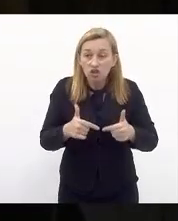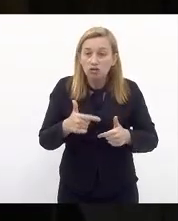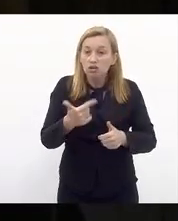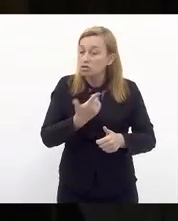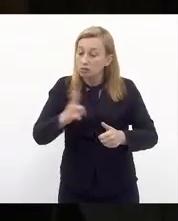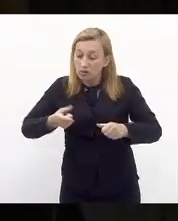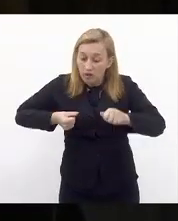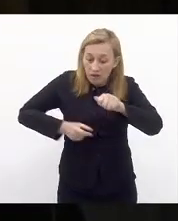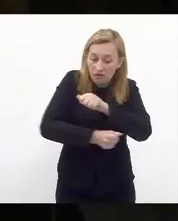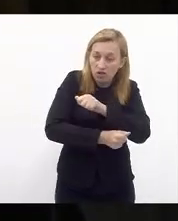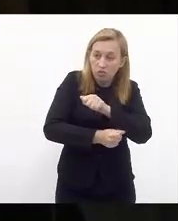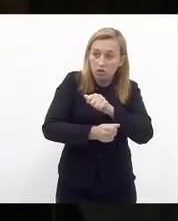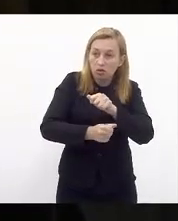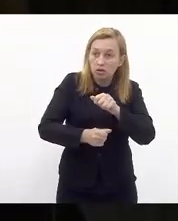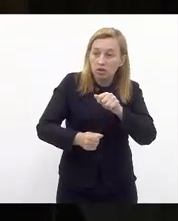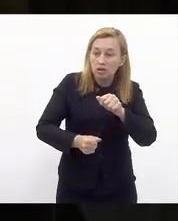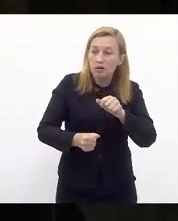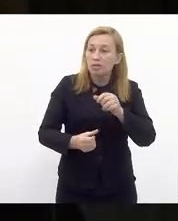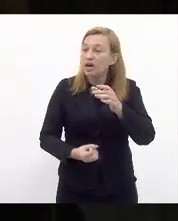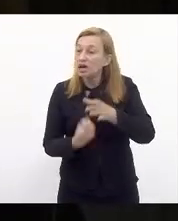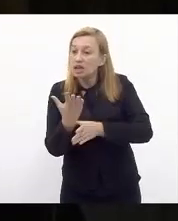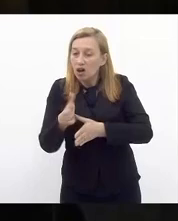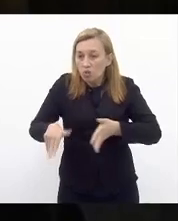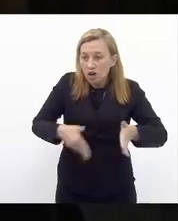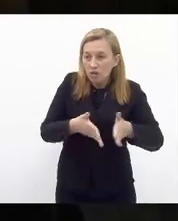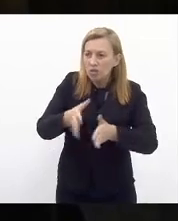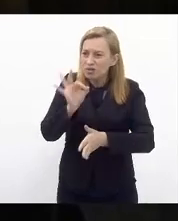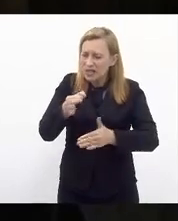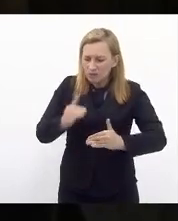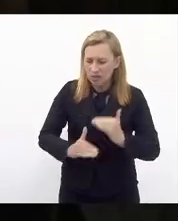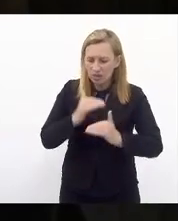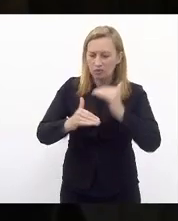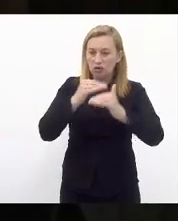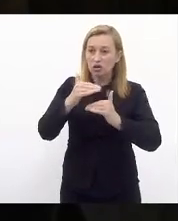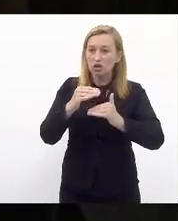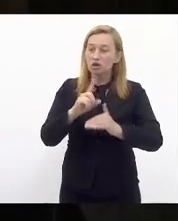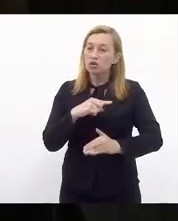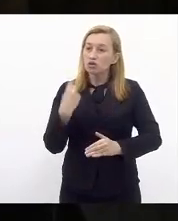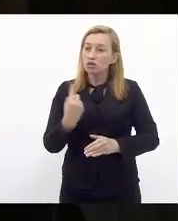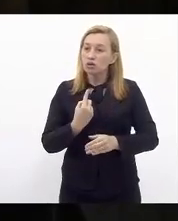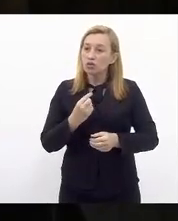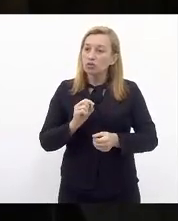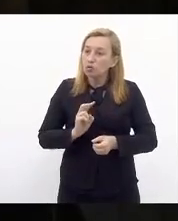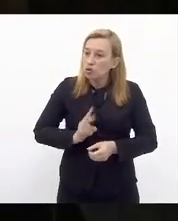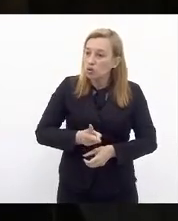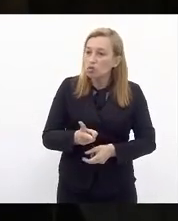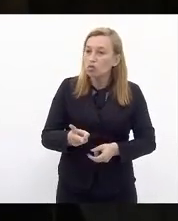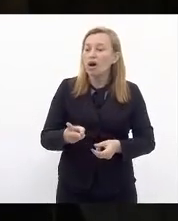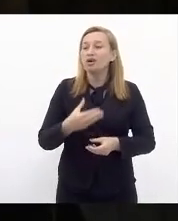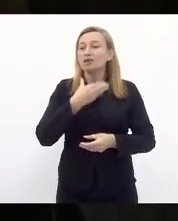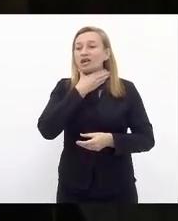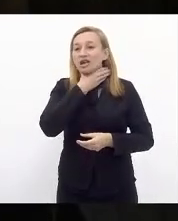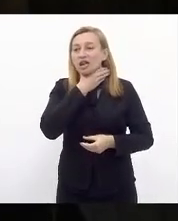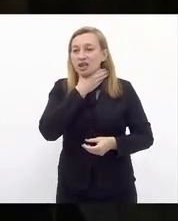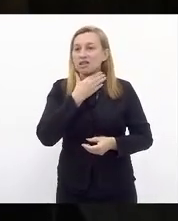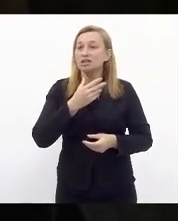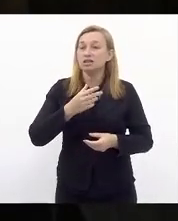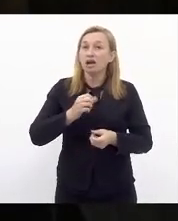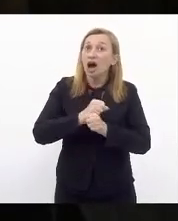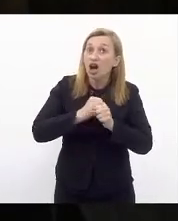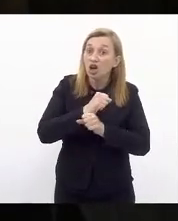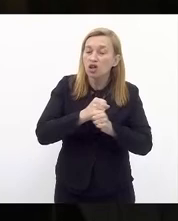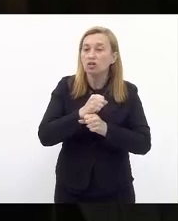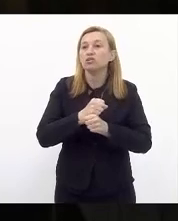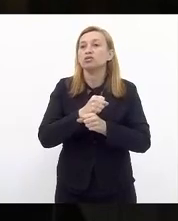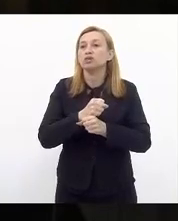investimento para construir um caminho de desenvolvimento a gente vai ficar patinando na crise que a gente se encontra há